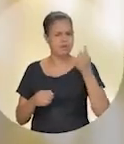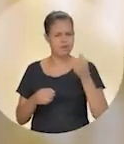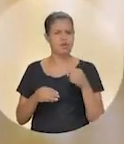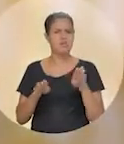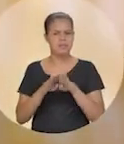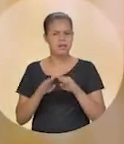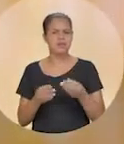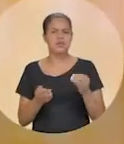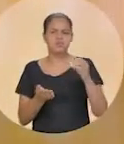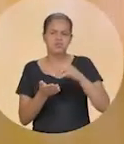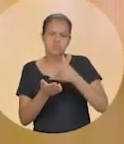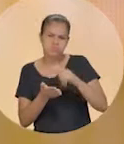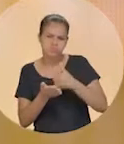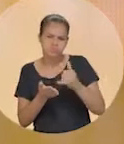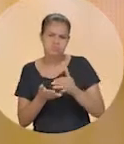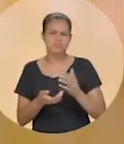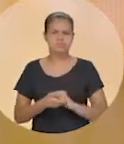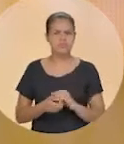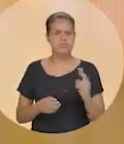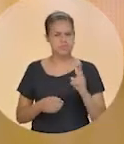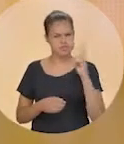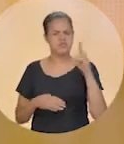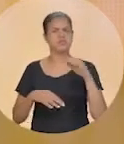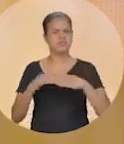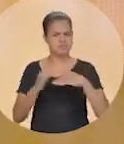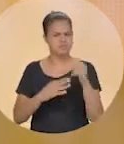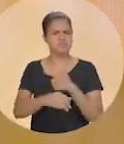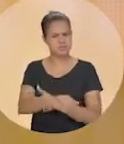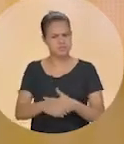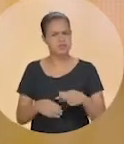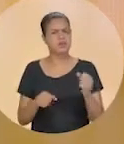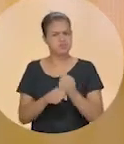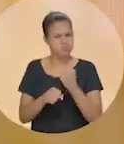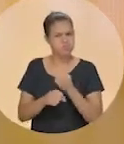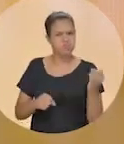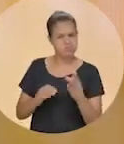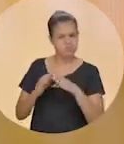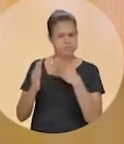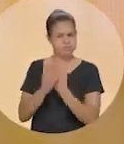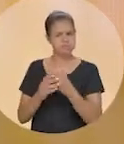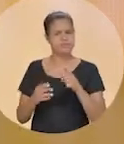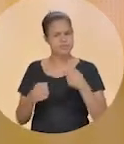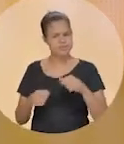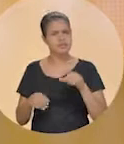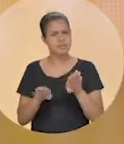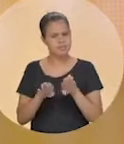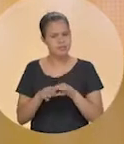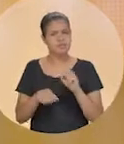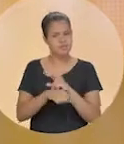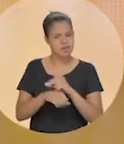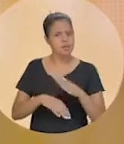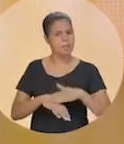Vamos implantar a renovação automática de matrículas, valorizar os profissionais de educação e construir novas escolas. Temos que ampliar a oferta